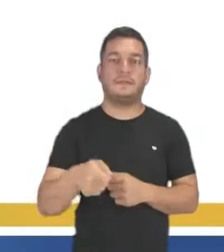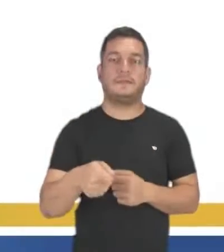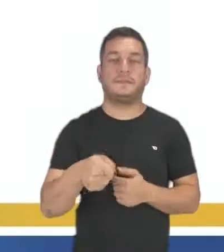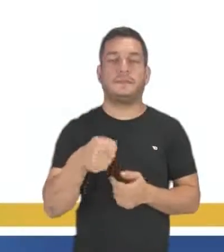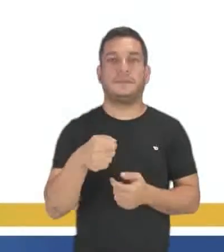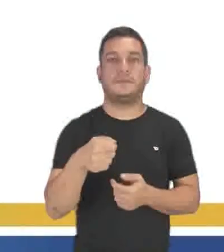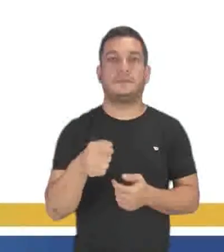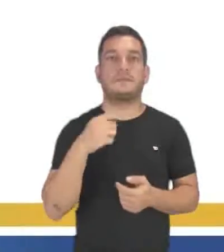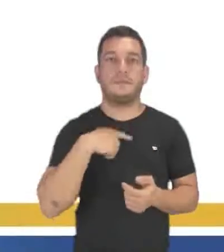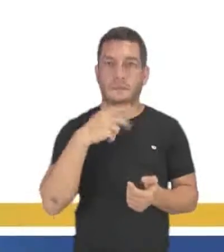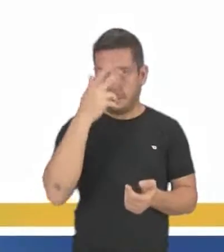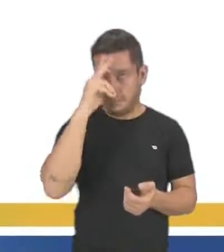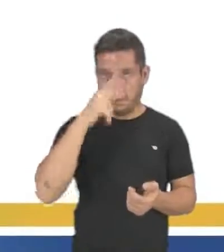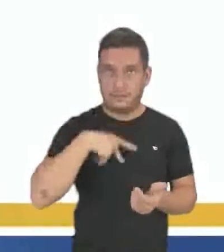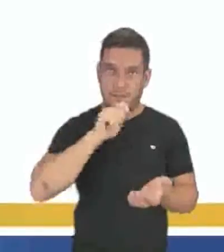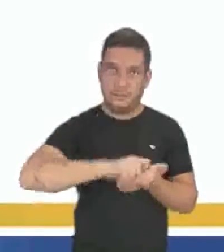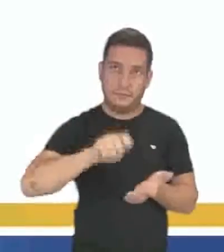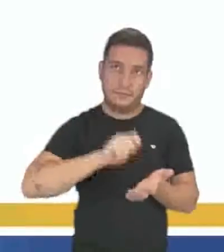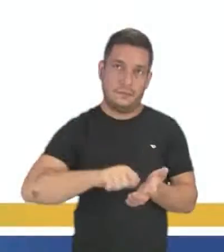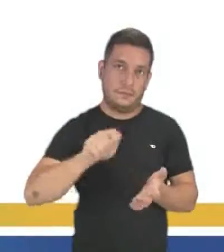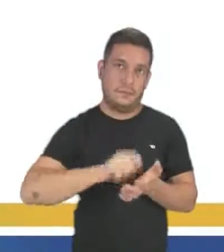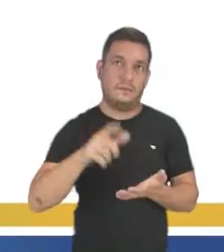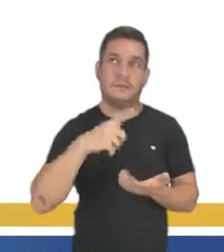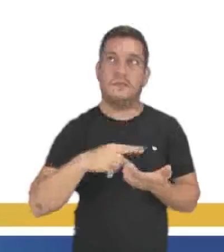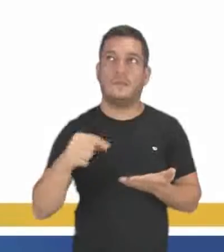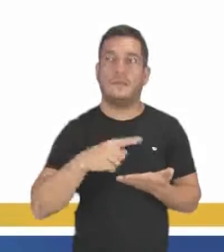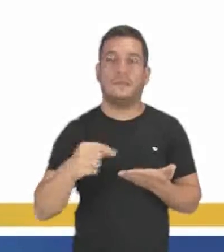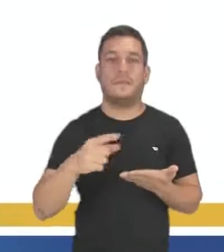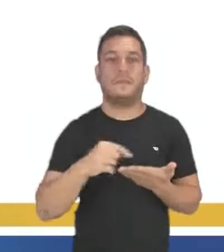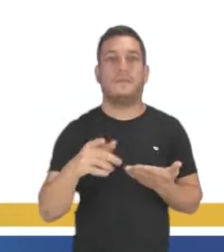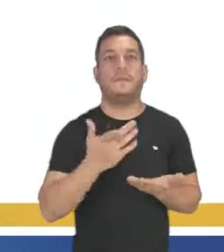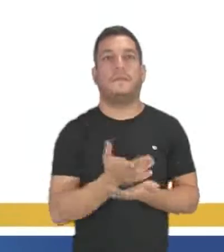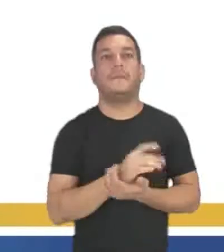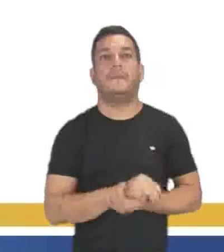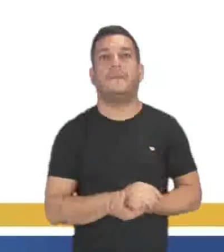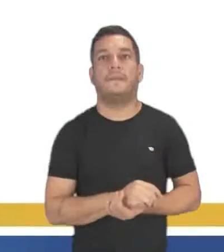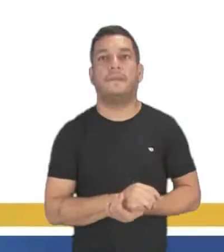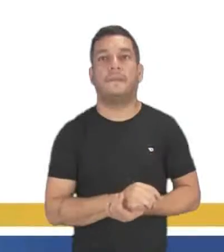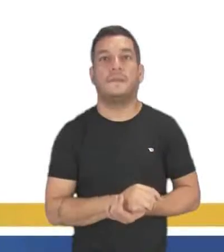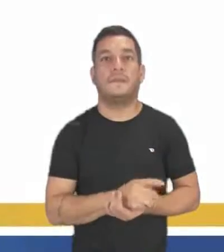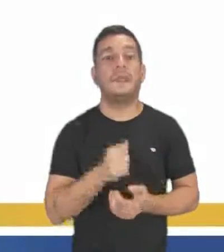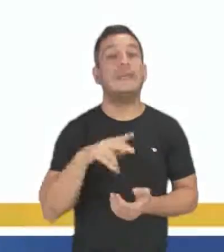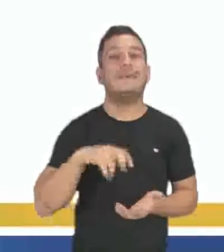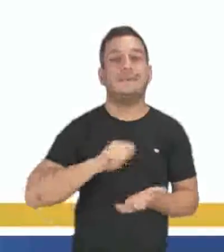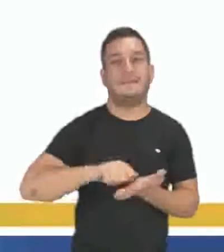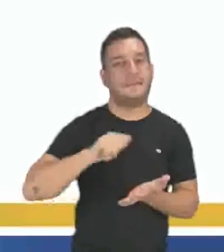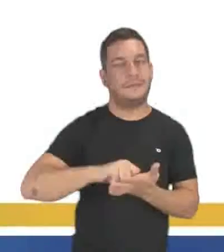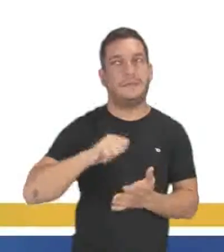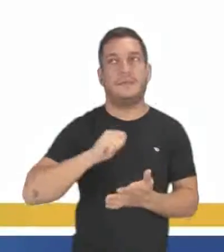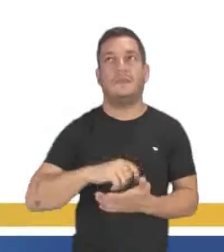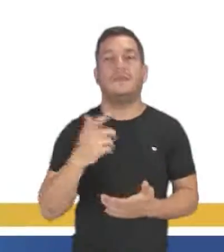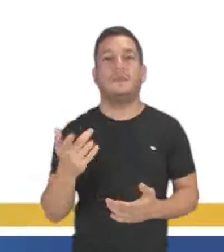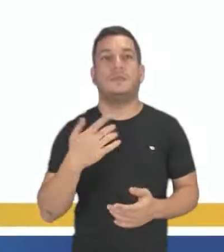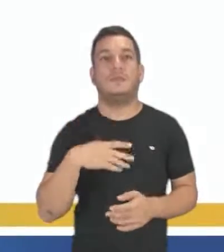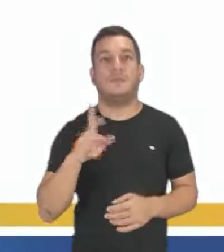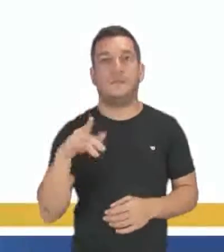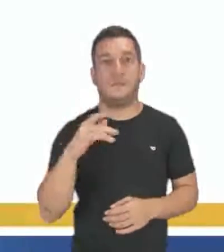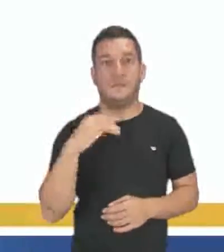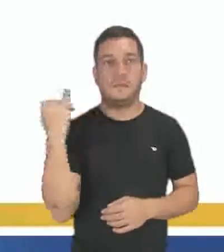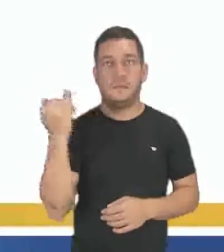Vejamos aqui o exemplo do texto que eu citei, o título ainda há pouco. Então, o que seria a introdução